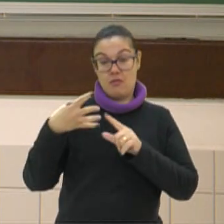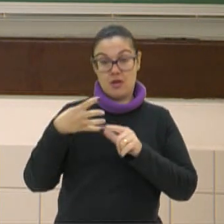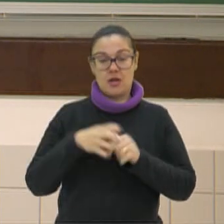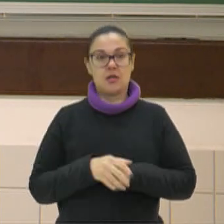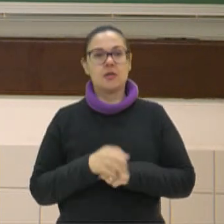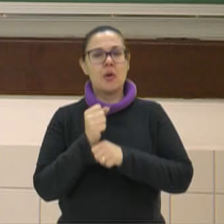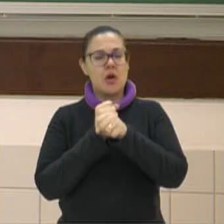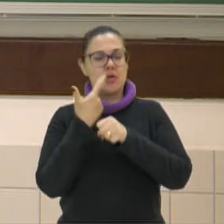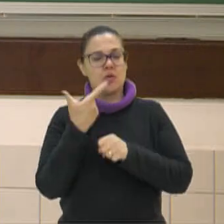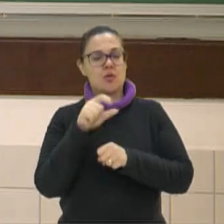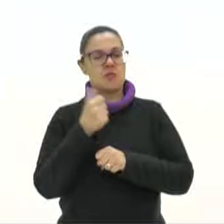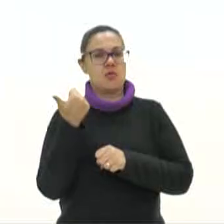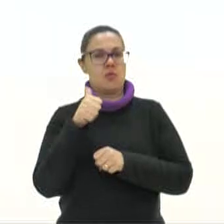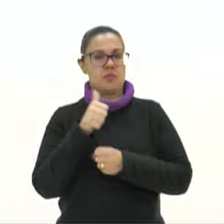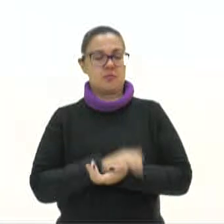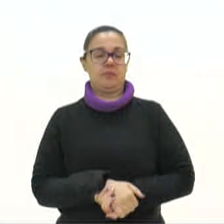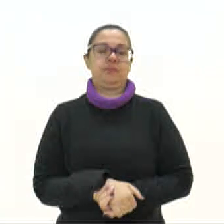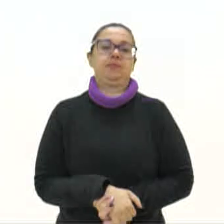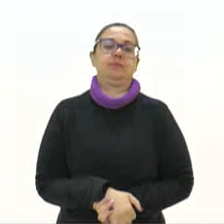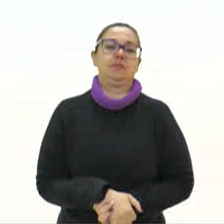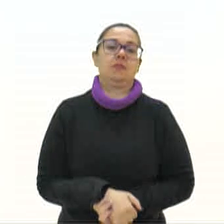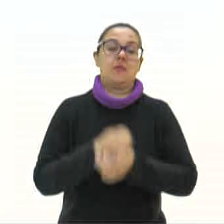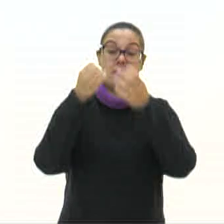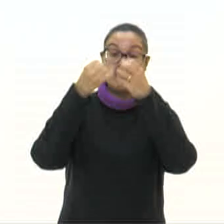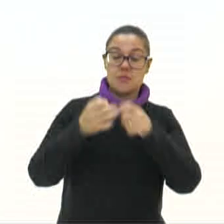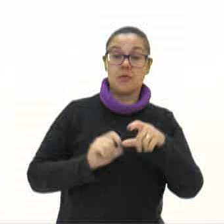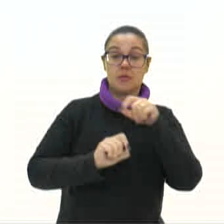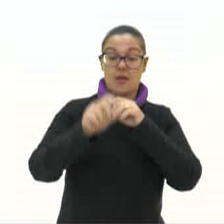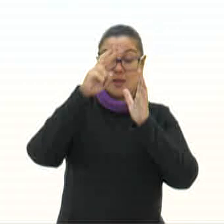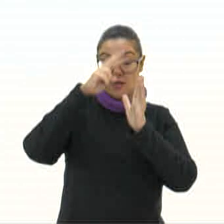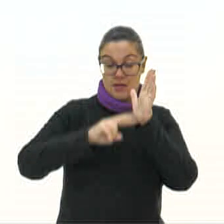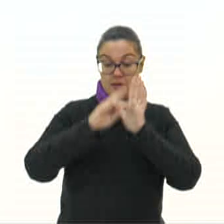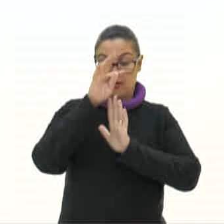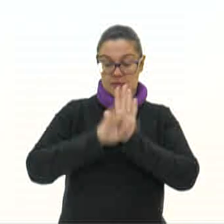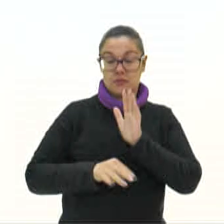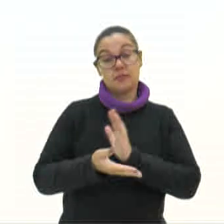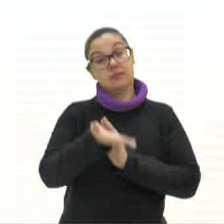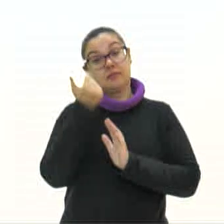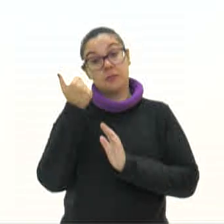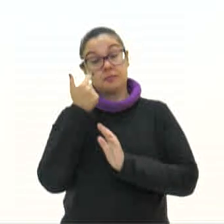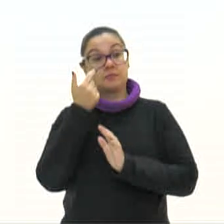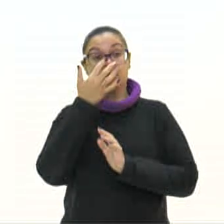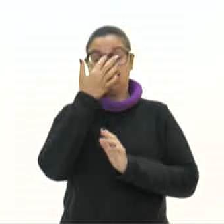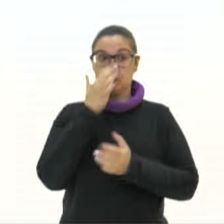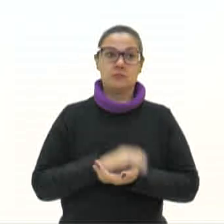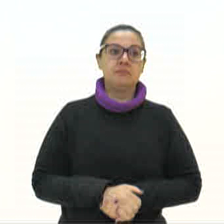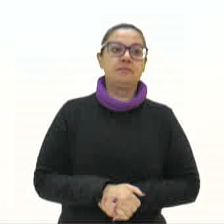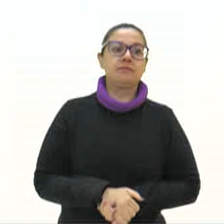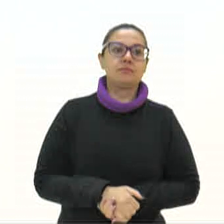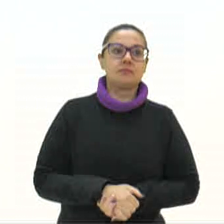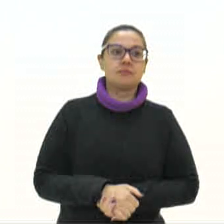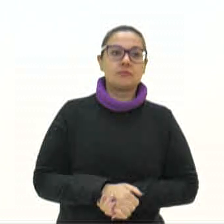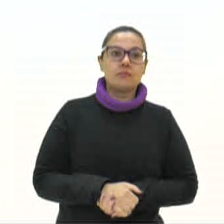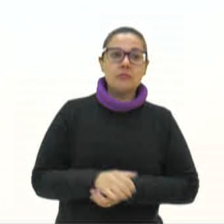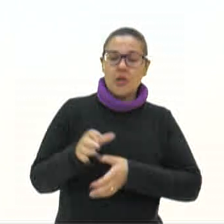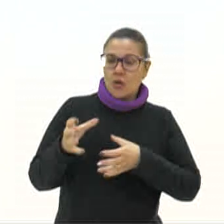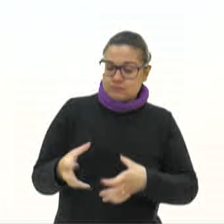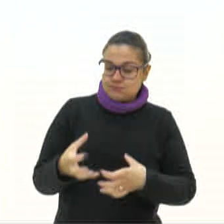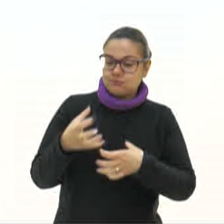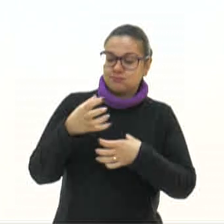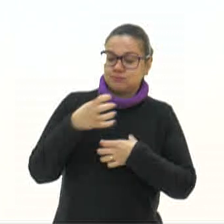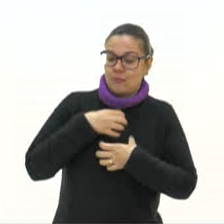Enem em 2011. Diz o seguinte, leia o texto, vamos lá, galera, vamos ler juntos? Cultivar um estilo de